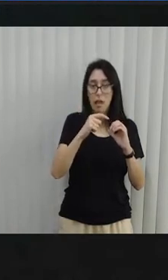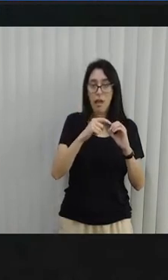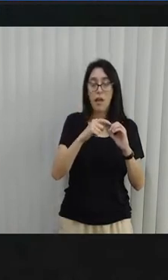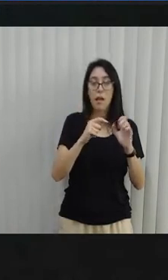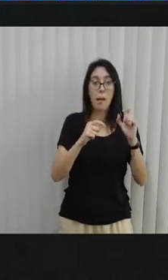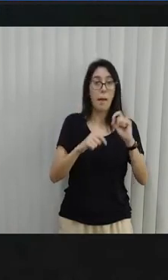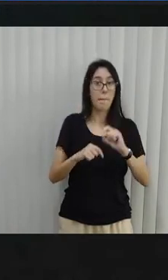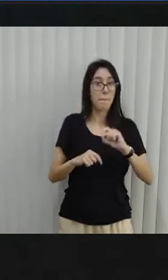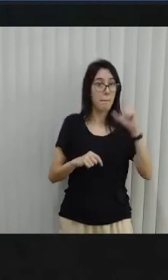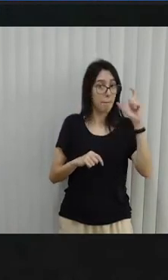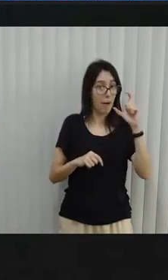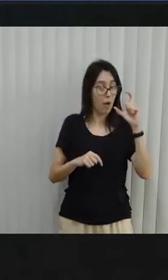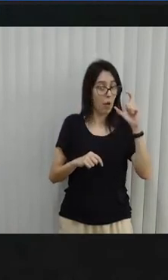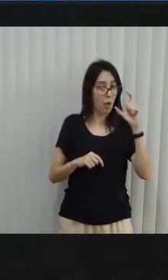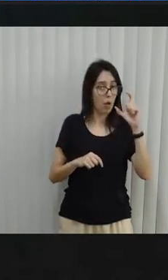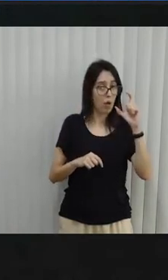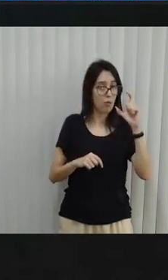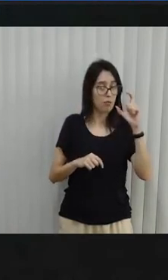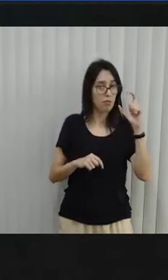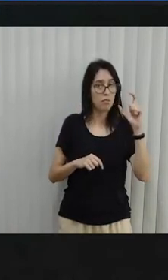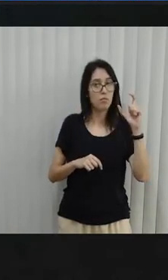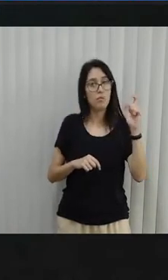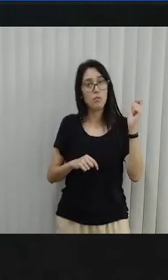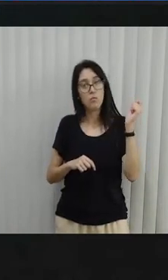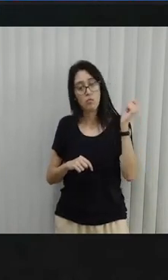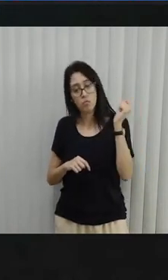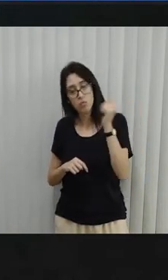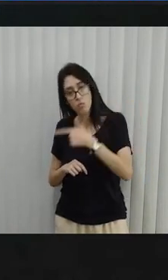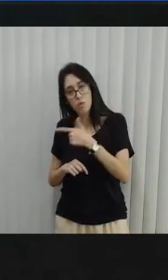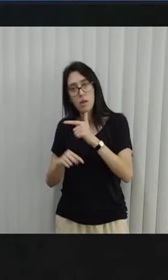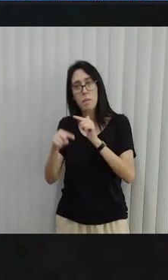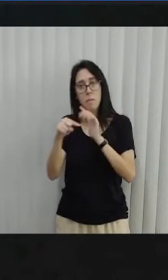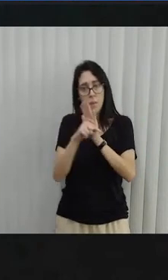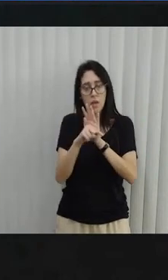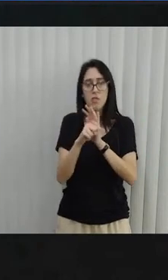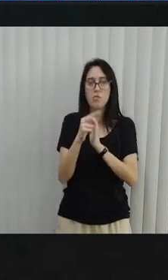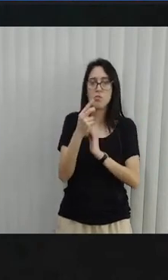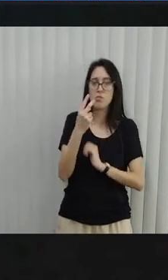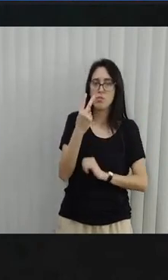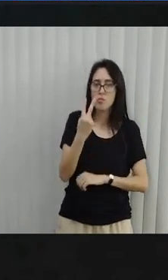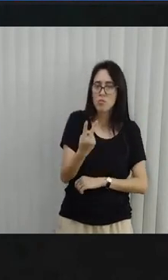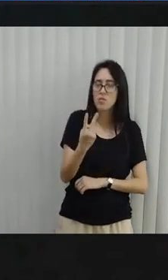X for maior que menos